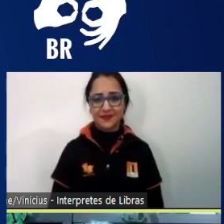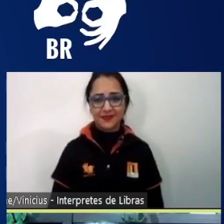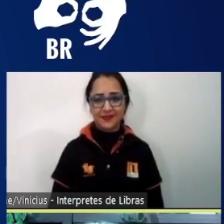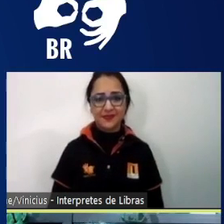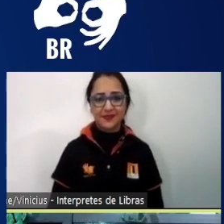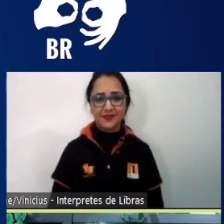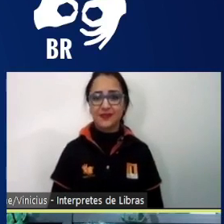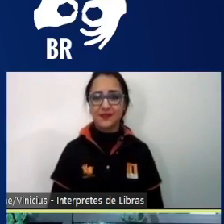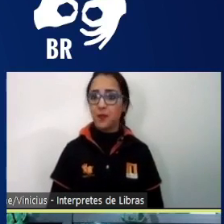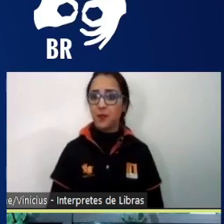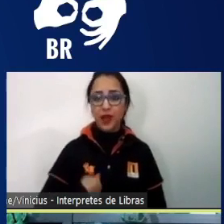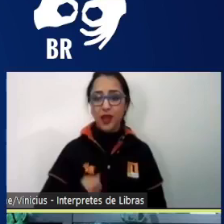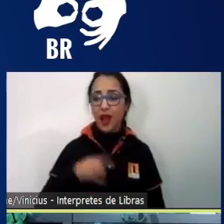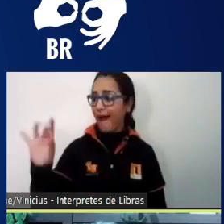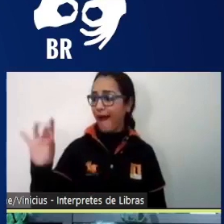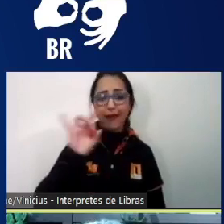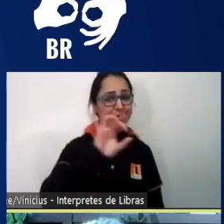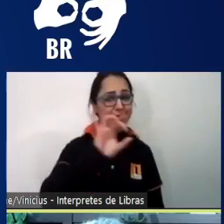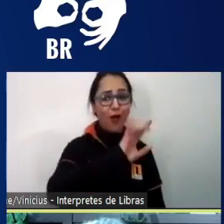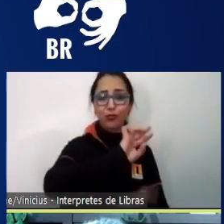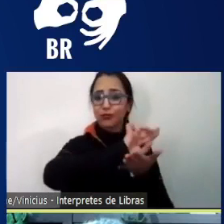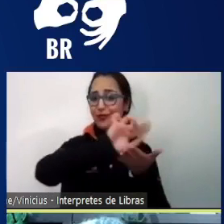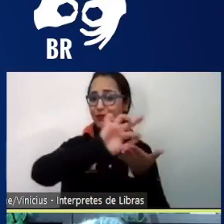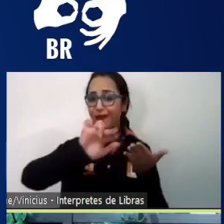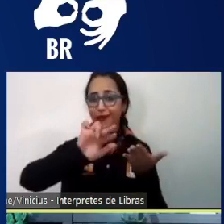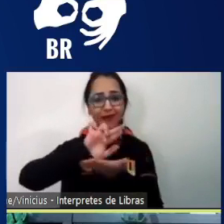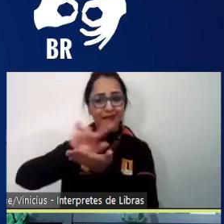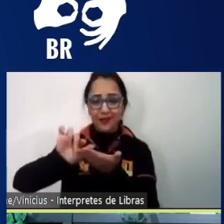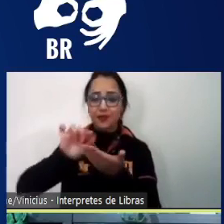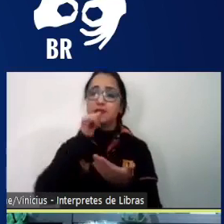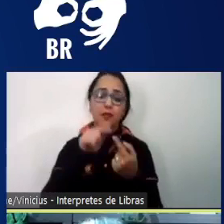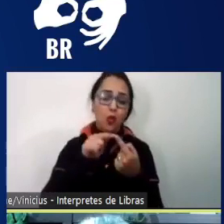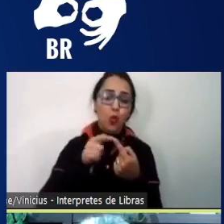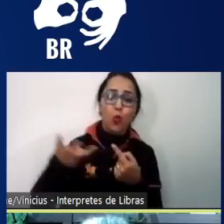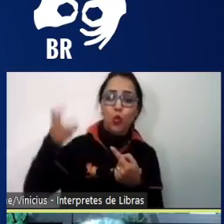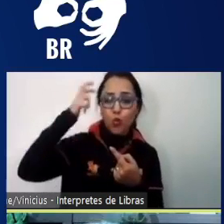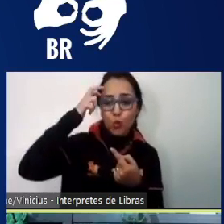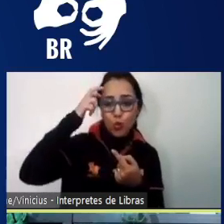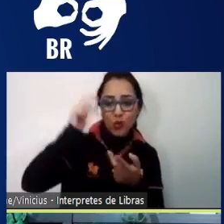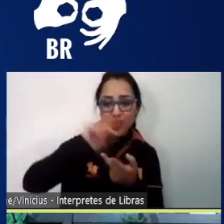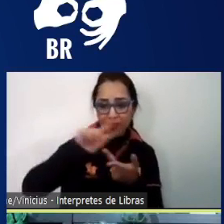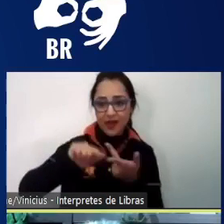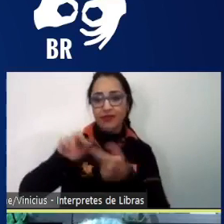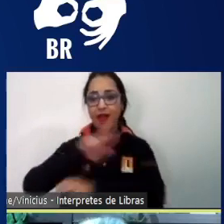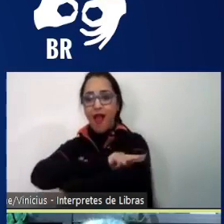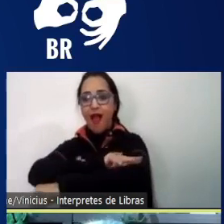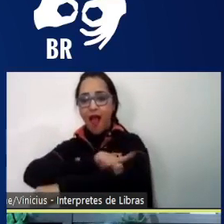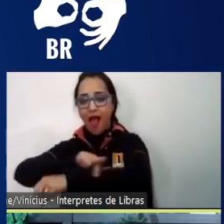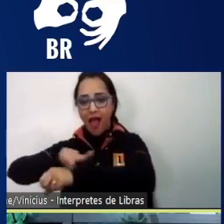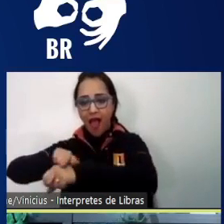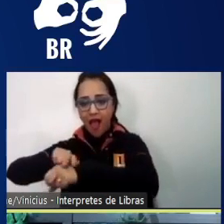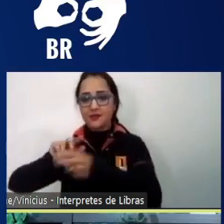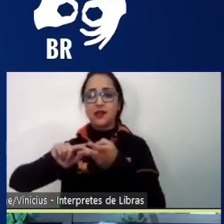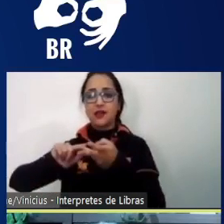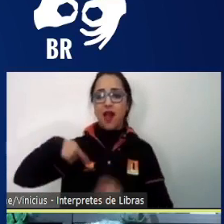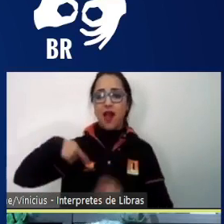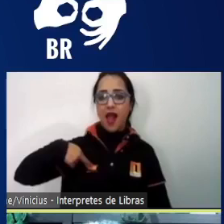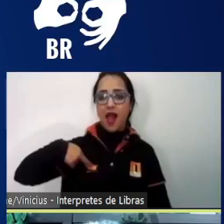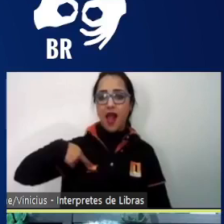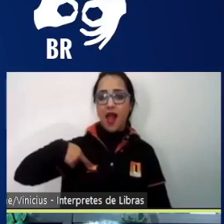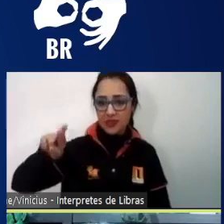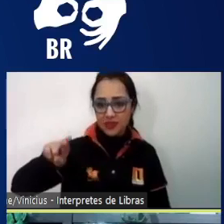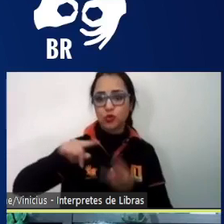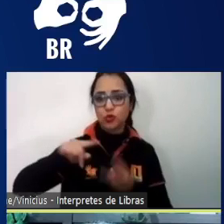aspectos, nos aspectos culturais, nos aspectos de raça, de religião, de